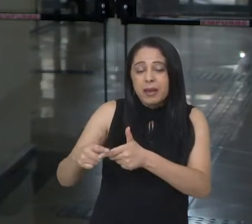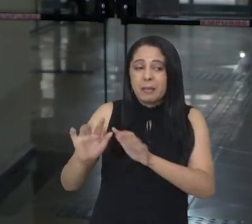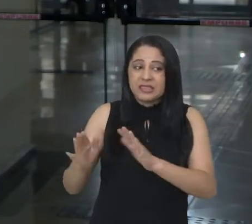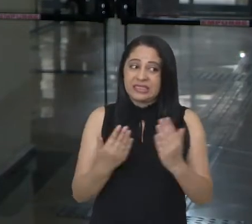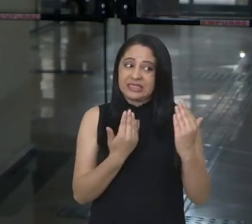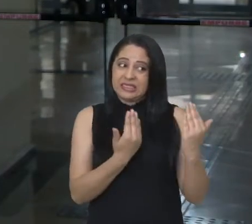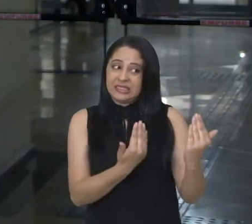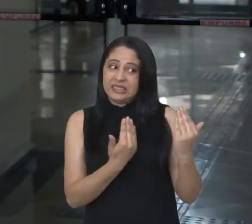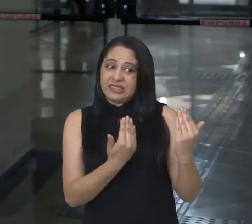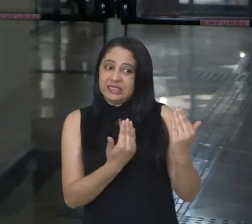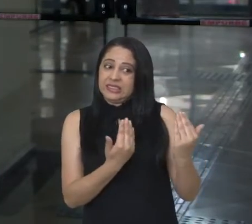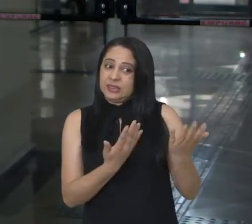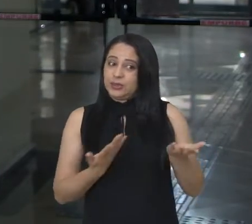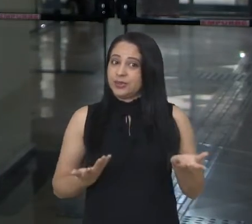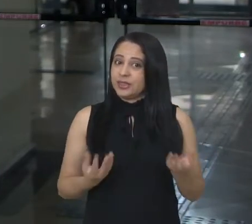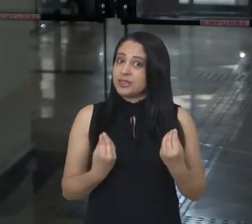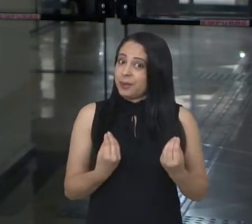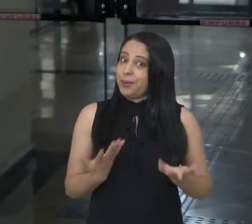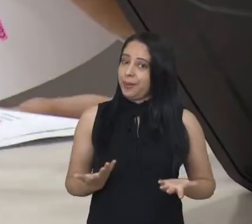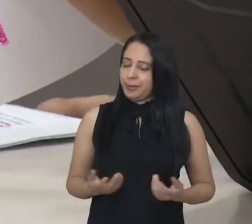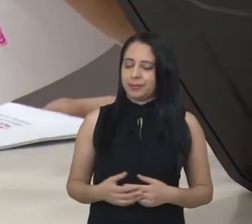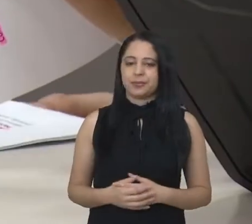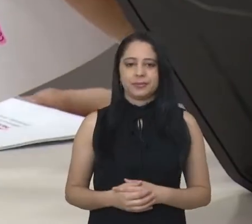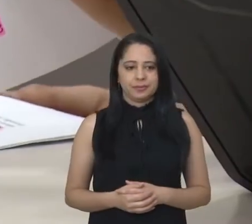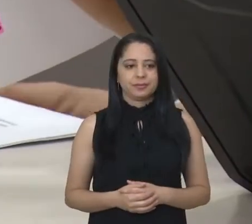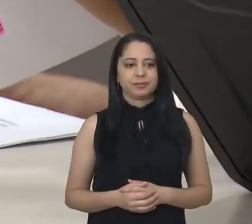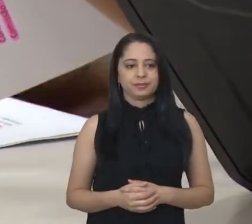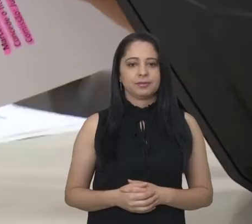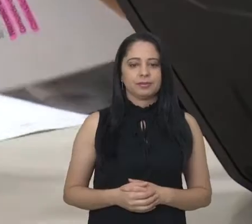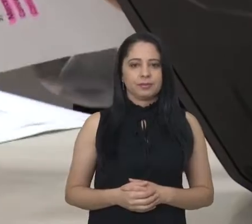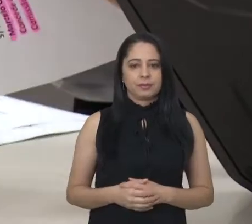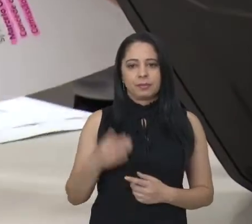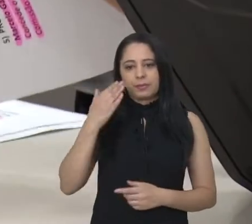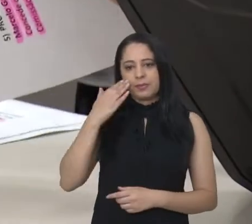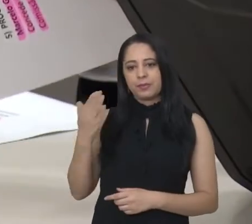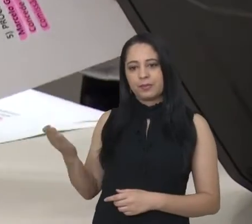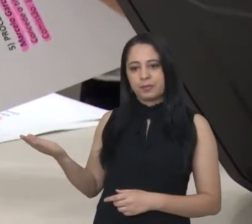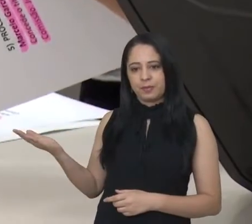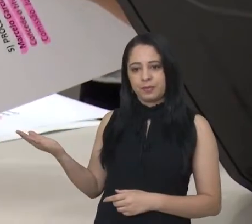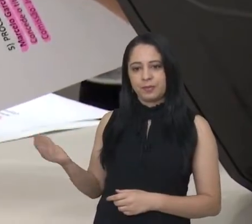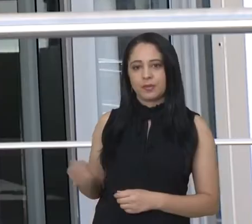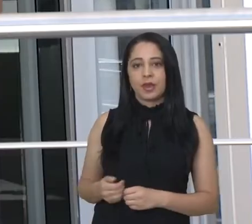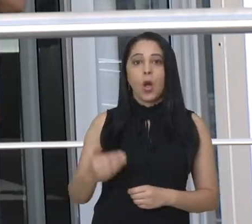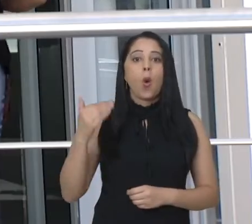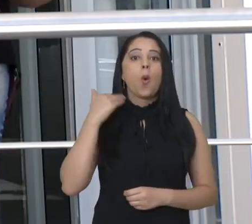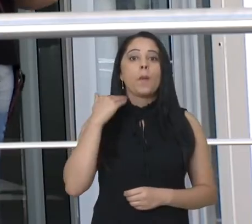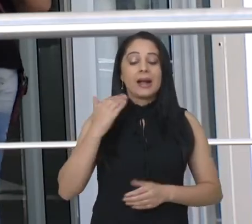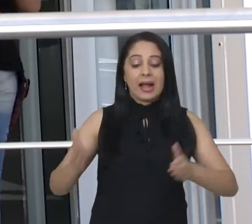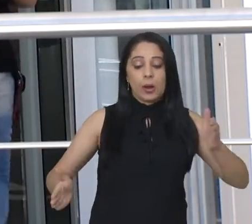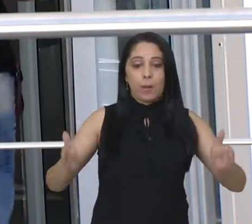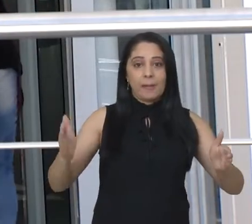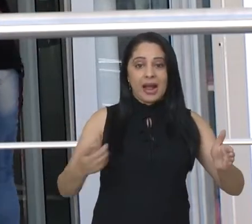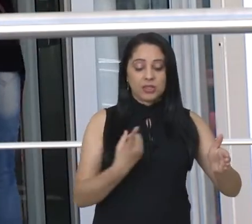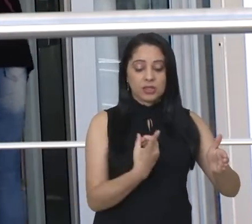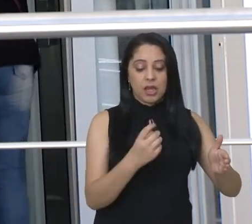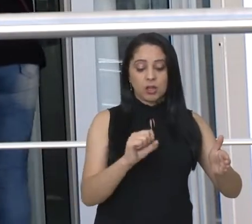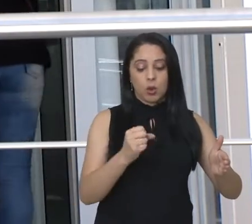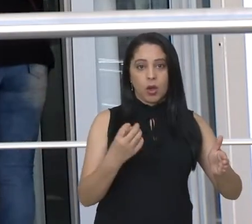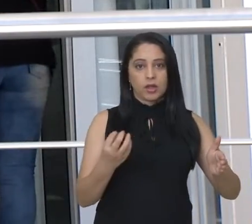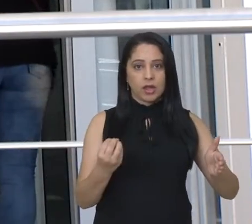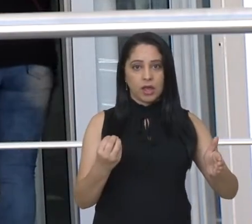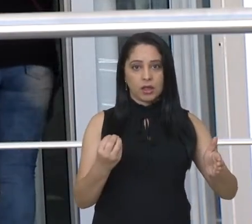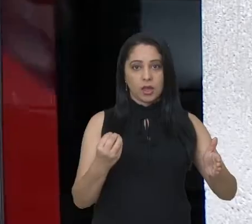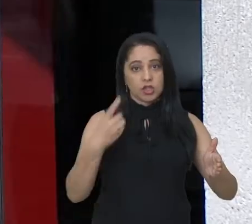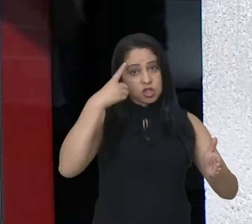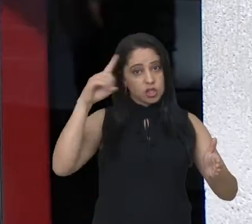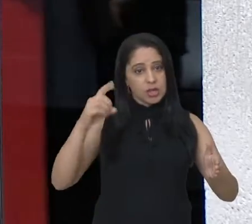de confiança, fica meio vulnerável. Ainda de acordo com o texto do projeto, os bancos terão um prazo de 180